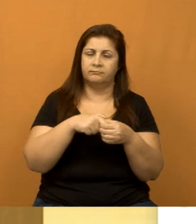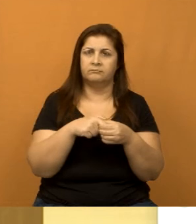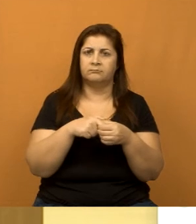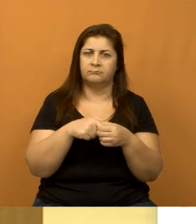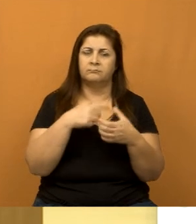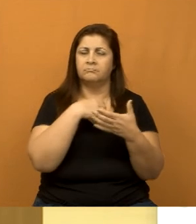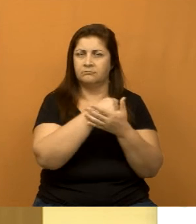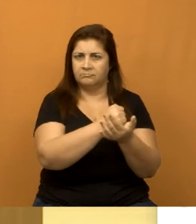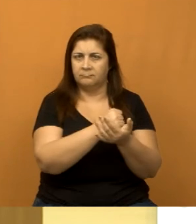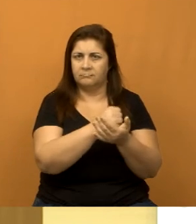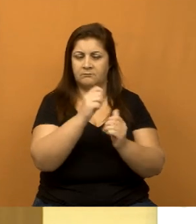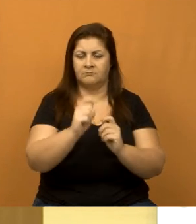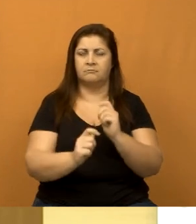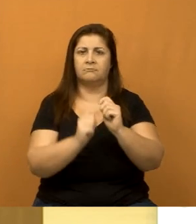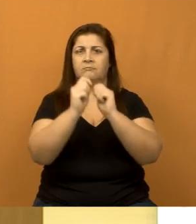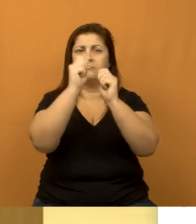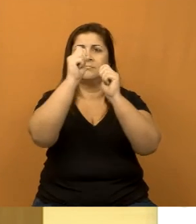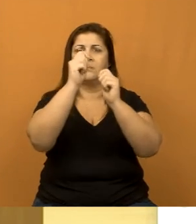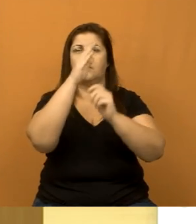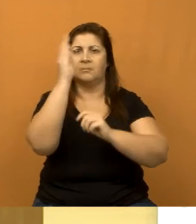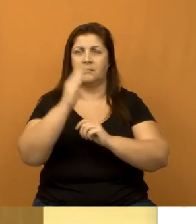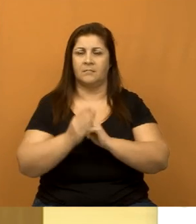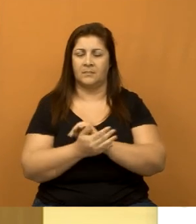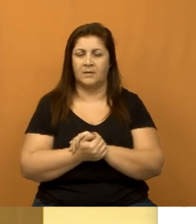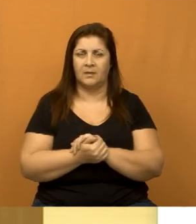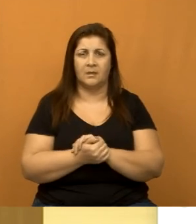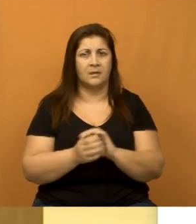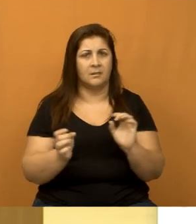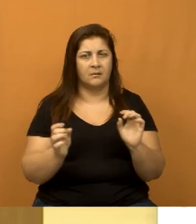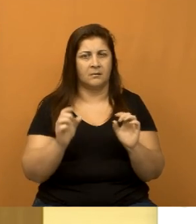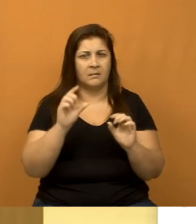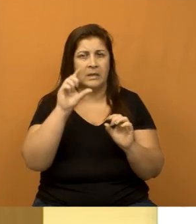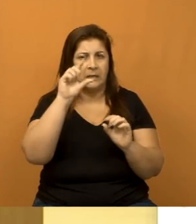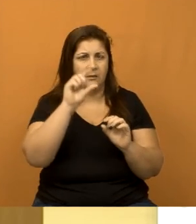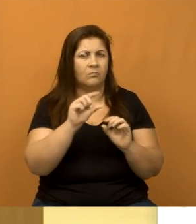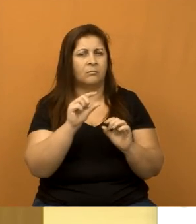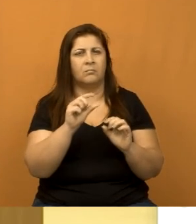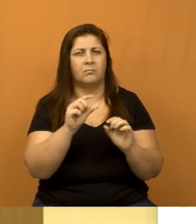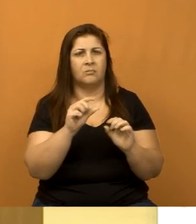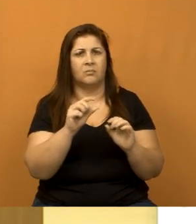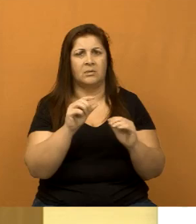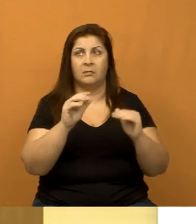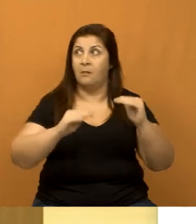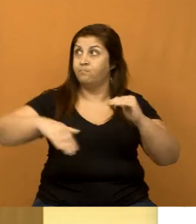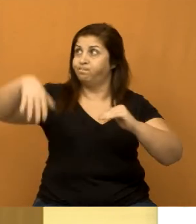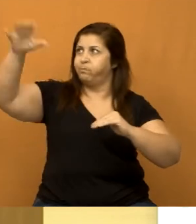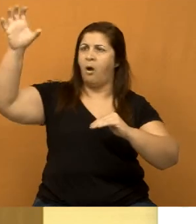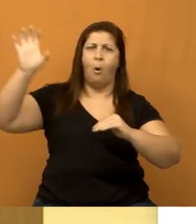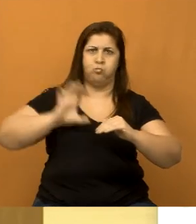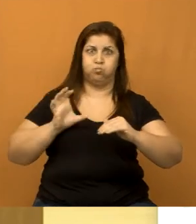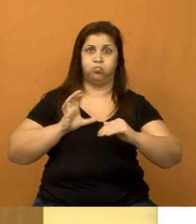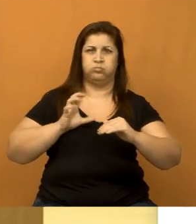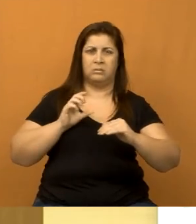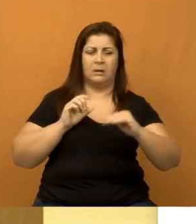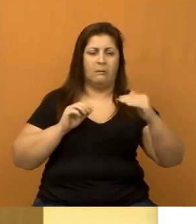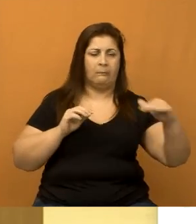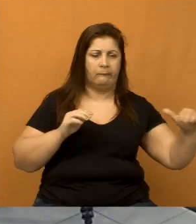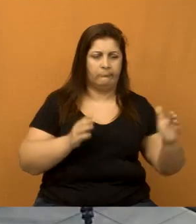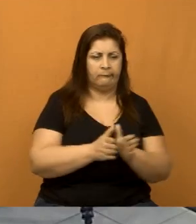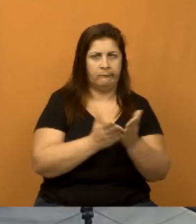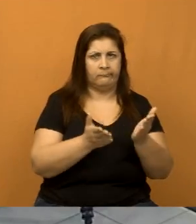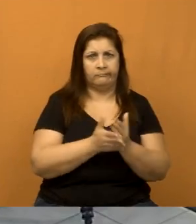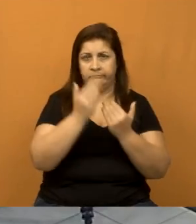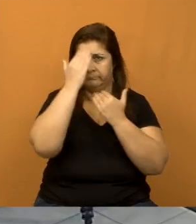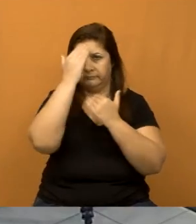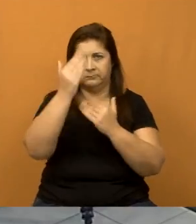o desenvolvimento para o Brasil e, com isso, reduzir essa grande desigualdade que o nosso país enfrenta. Muito obrigado.